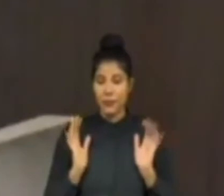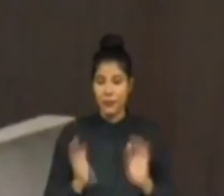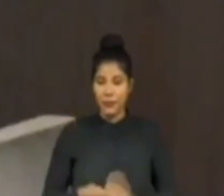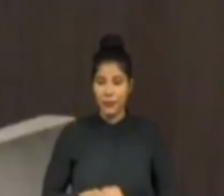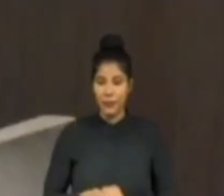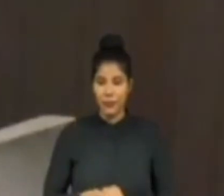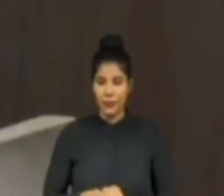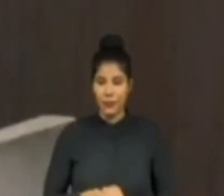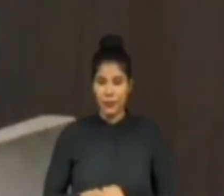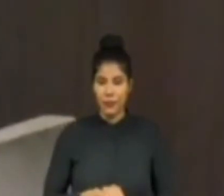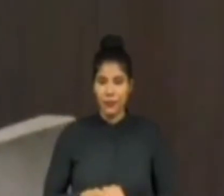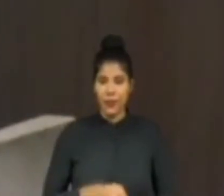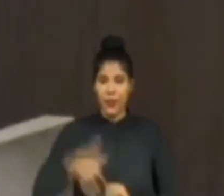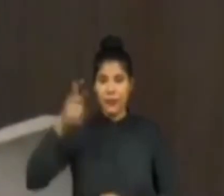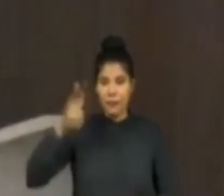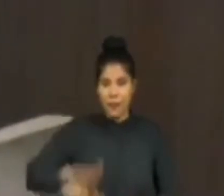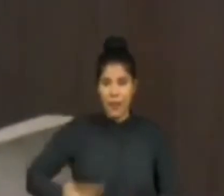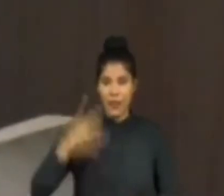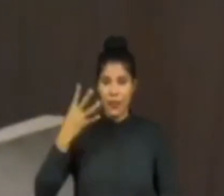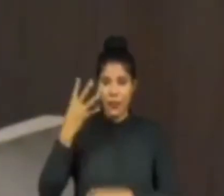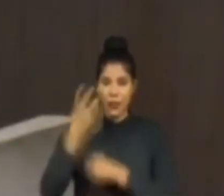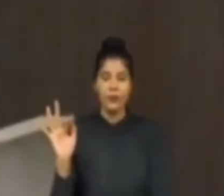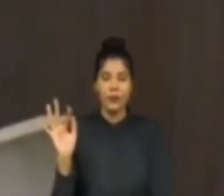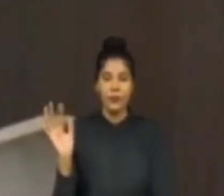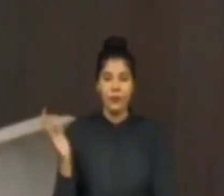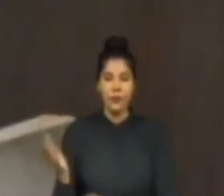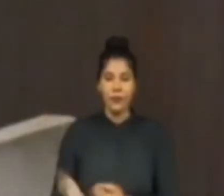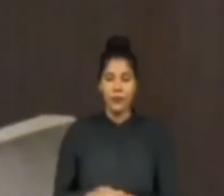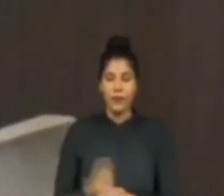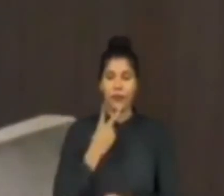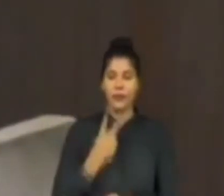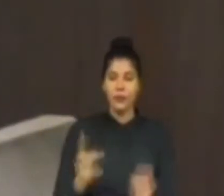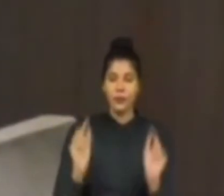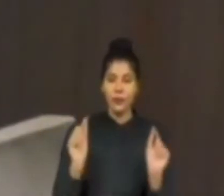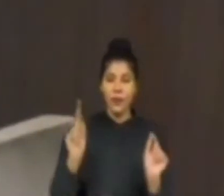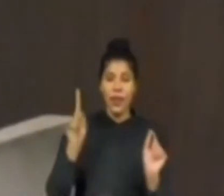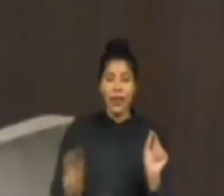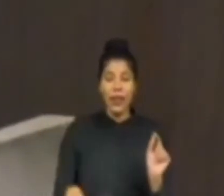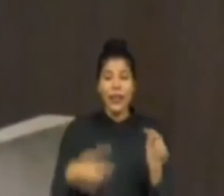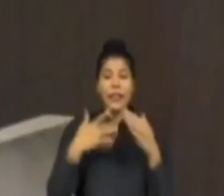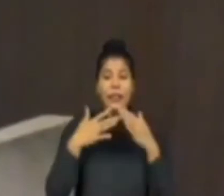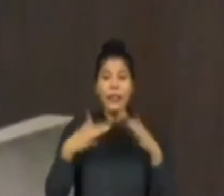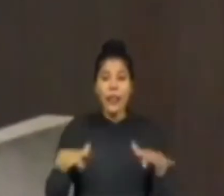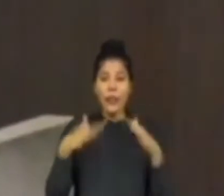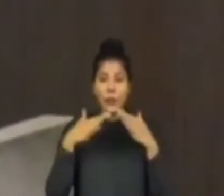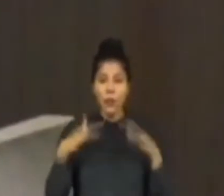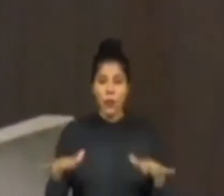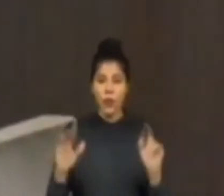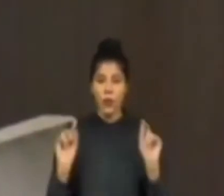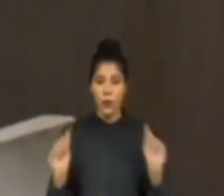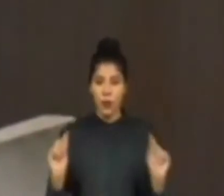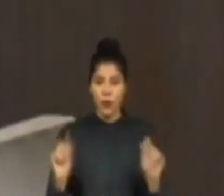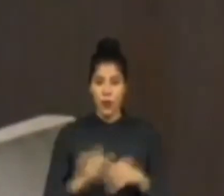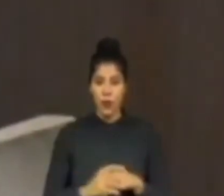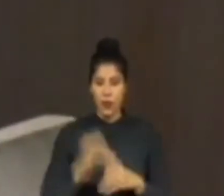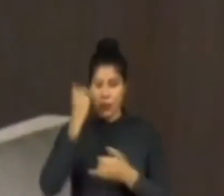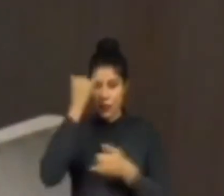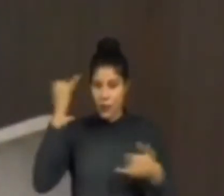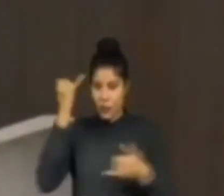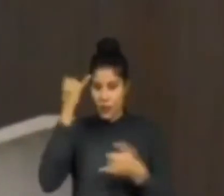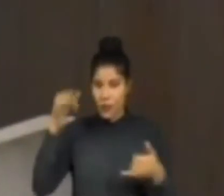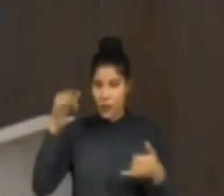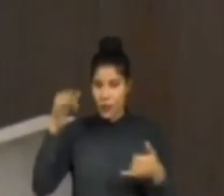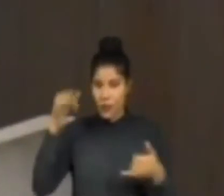de passar mais 4 anos no palácio. É natural que ela seja a